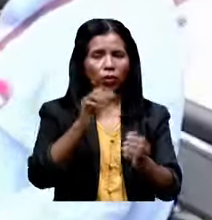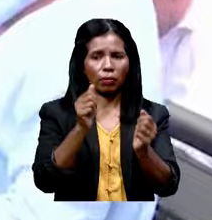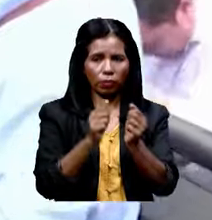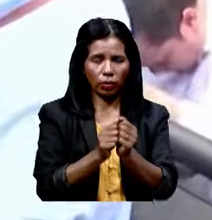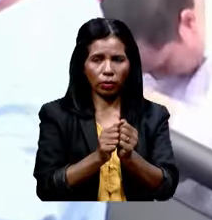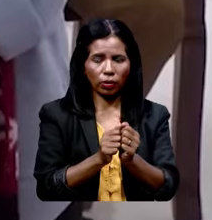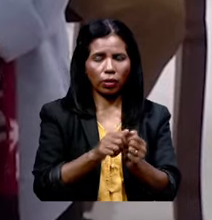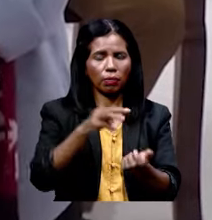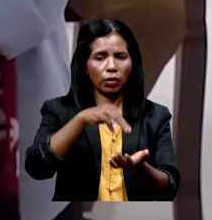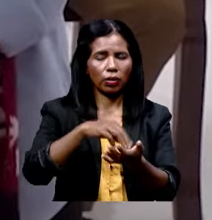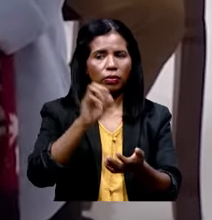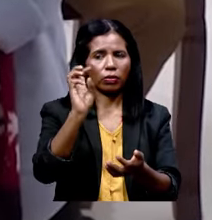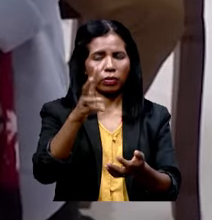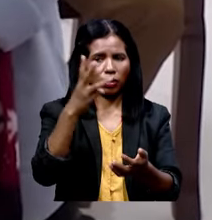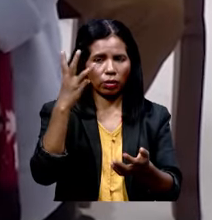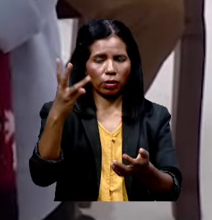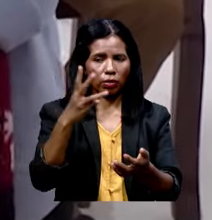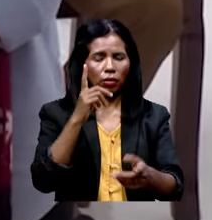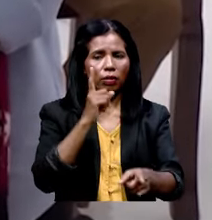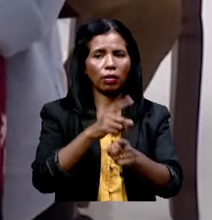1.000.000 resin husi total votu valido